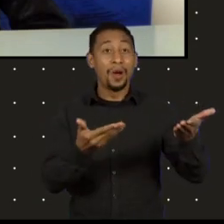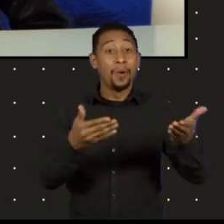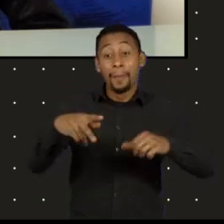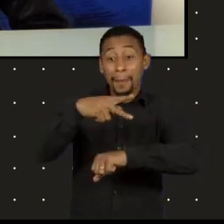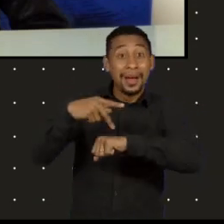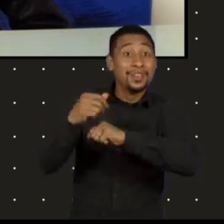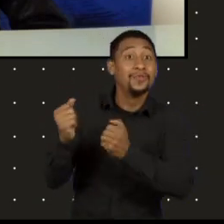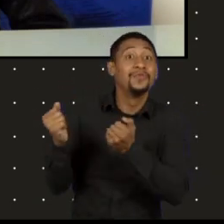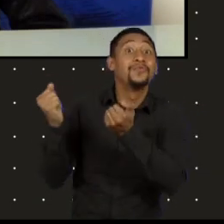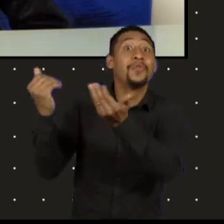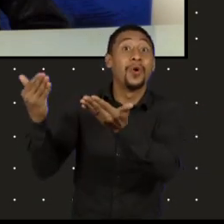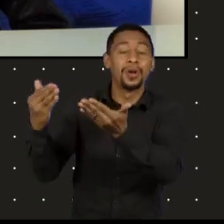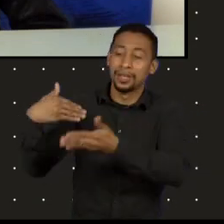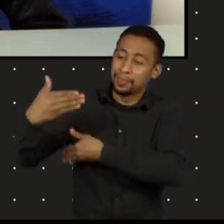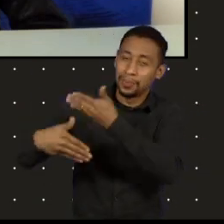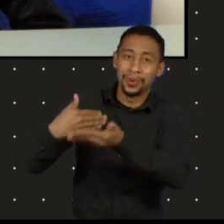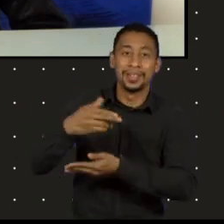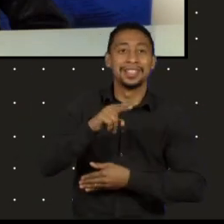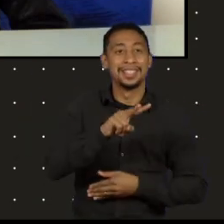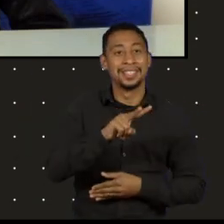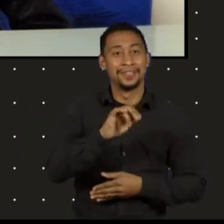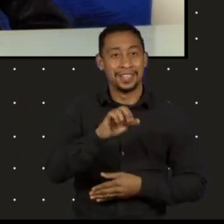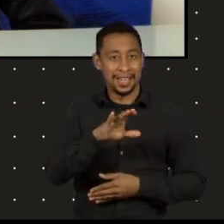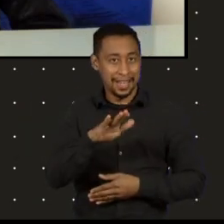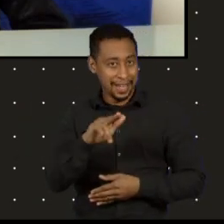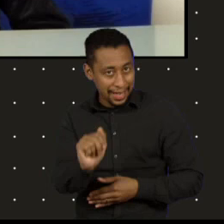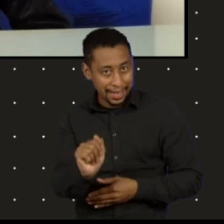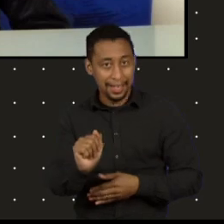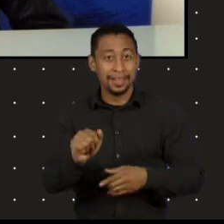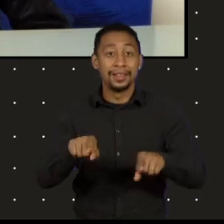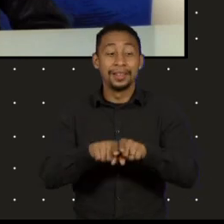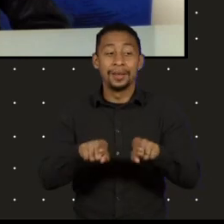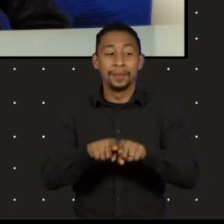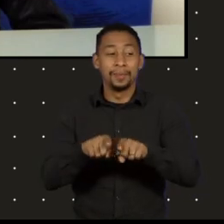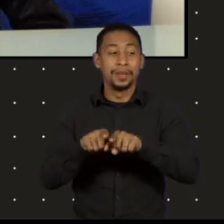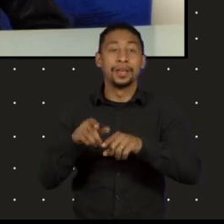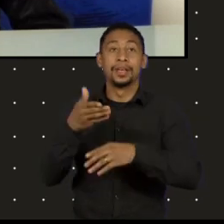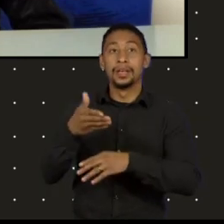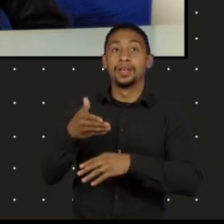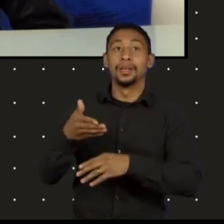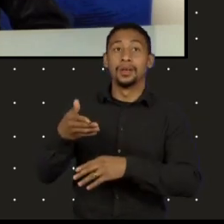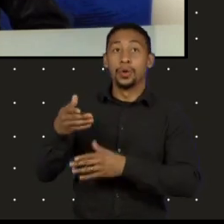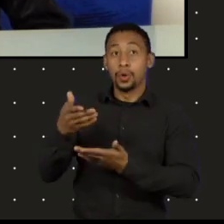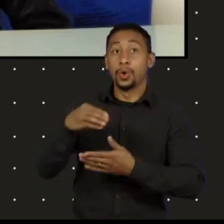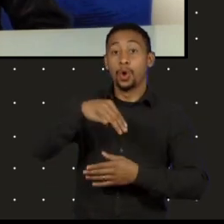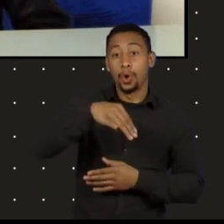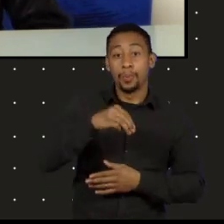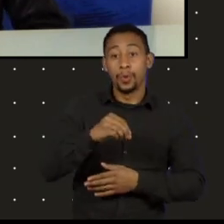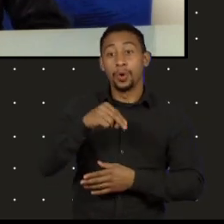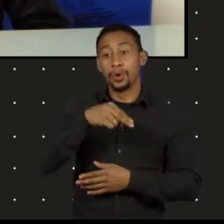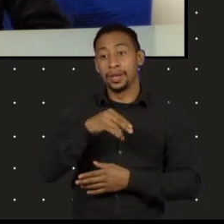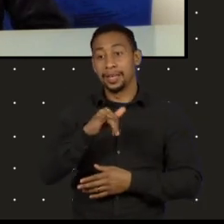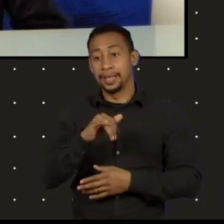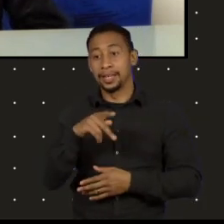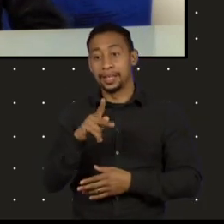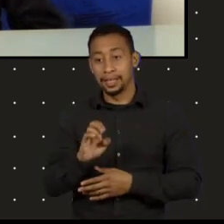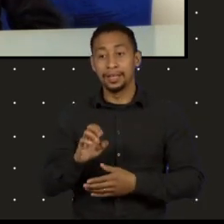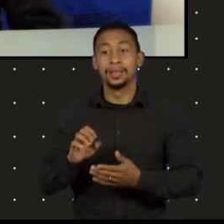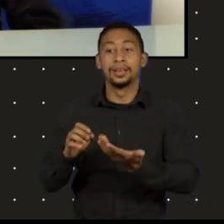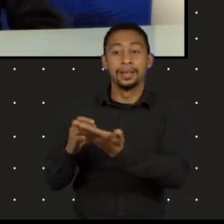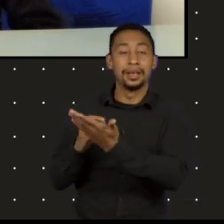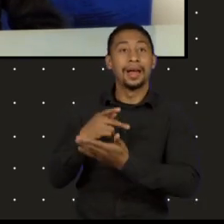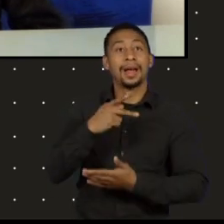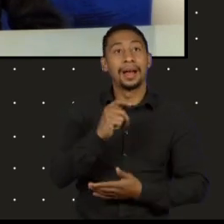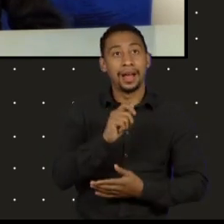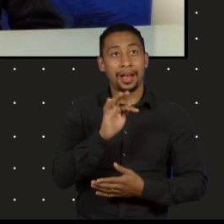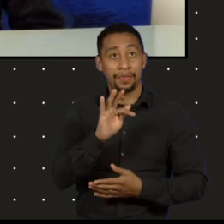internacional, depois veio Viena, depois veio Munique, enfim, essas vieram vários lugares, muitos outros lugares,